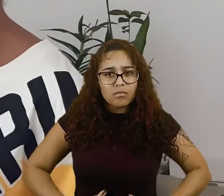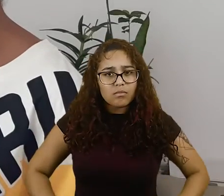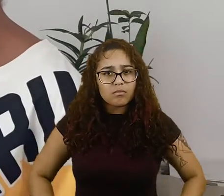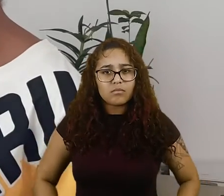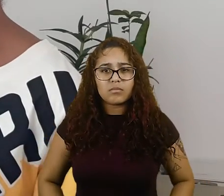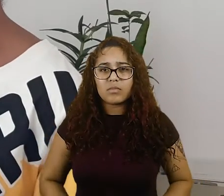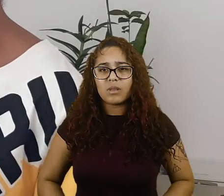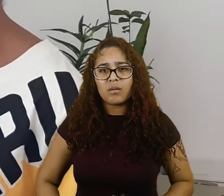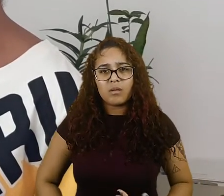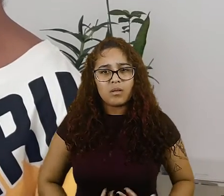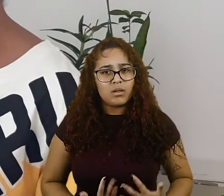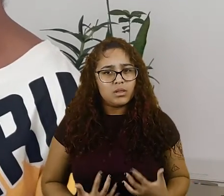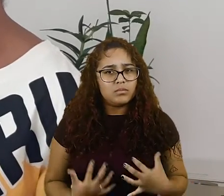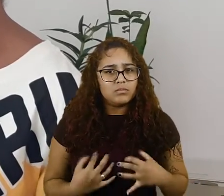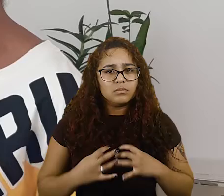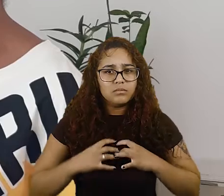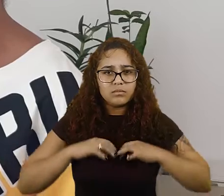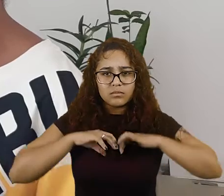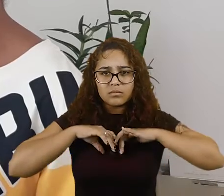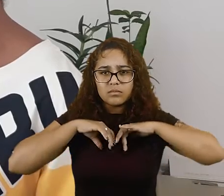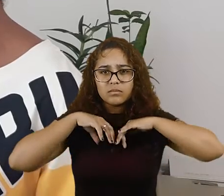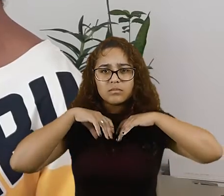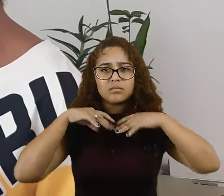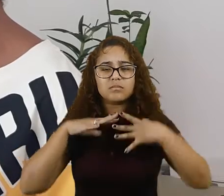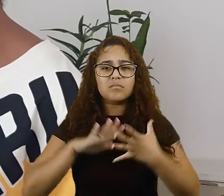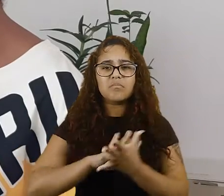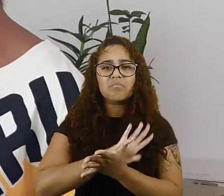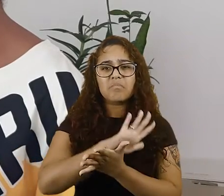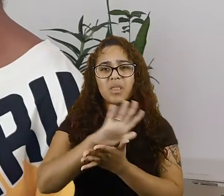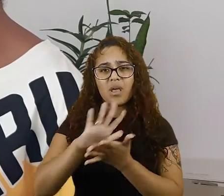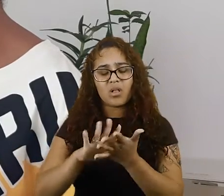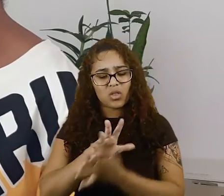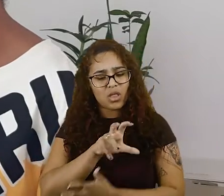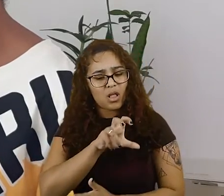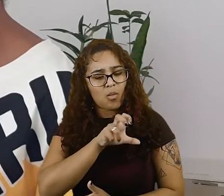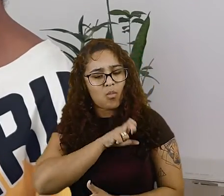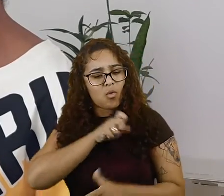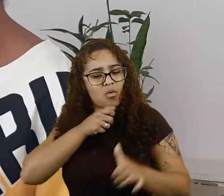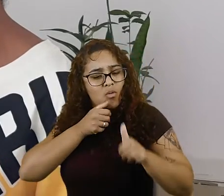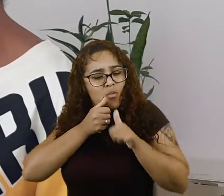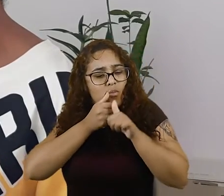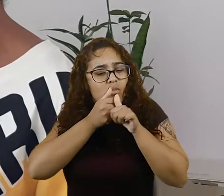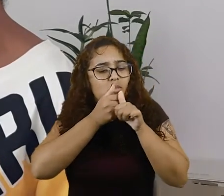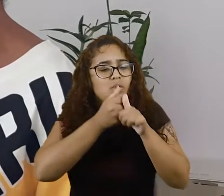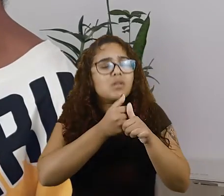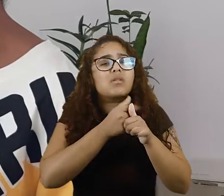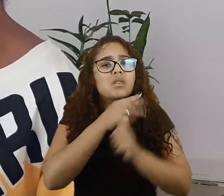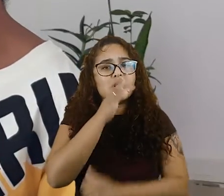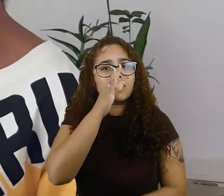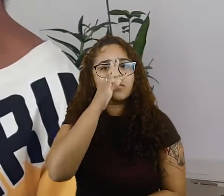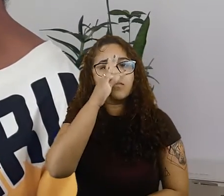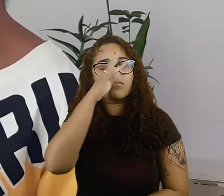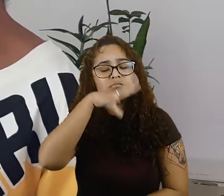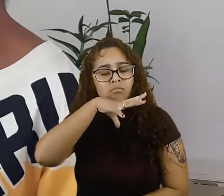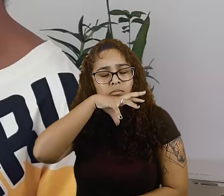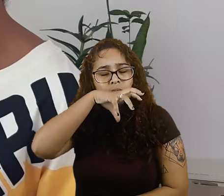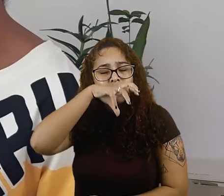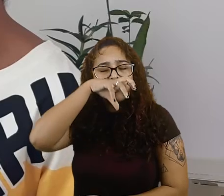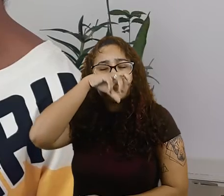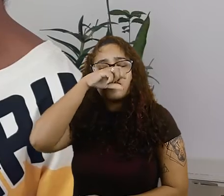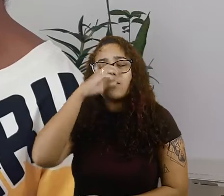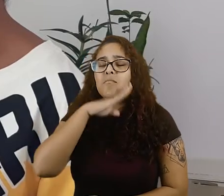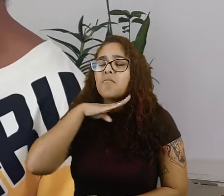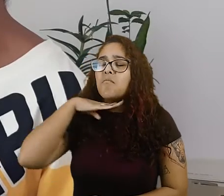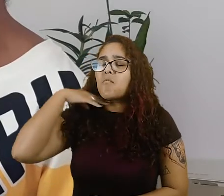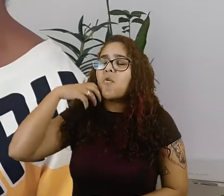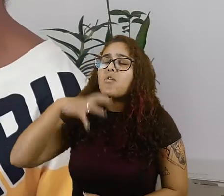a perda do útero, ovários, trompas, as infiltrações dos pulmões, nem para os amores que apodrecerão com a proximidade da